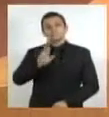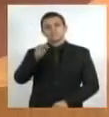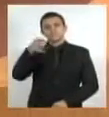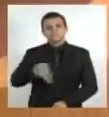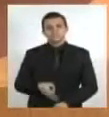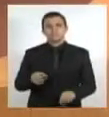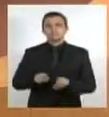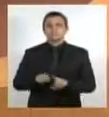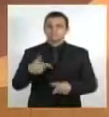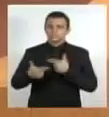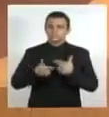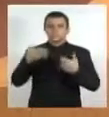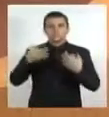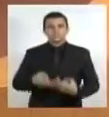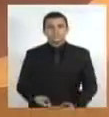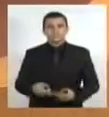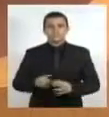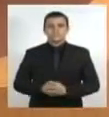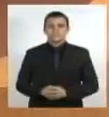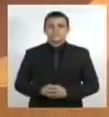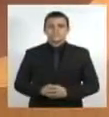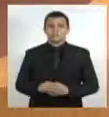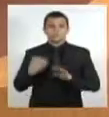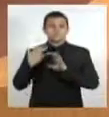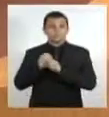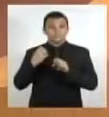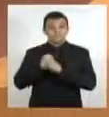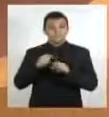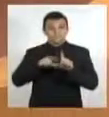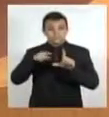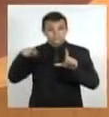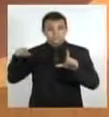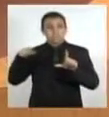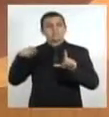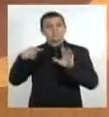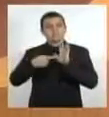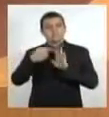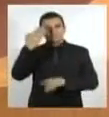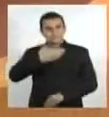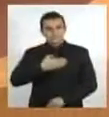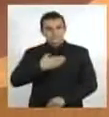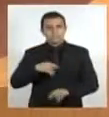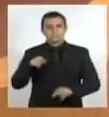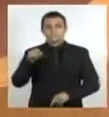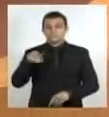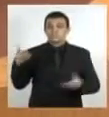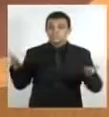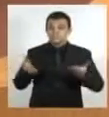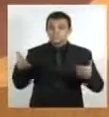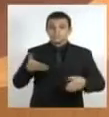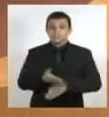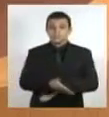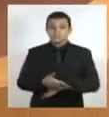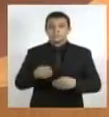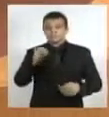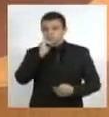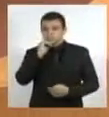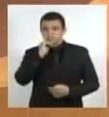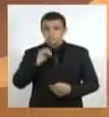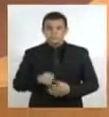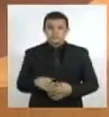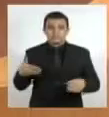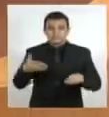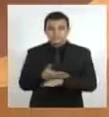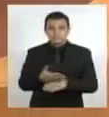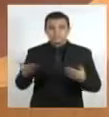sendo eficiente. Os dados estatísticos comprovam isso. E você adentra hoje, pelo menos no